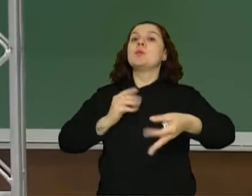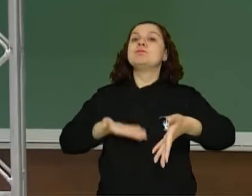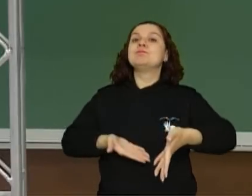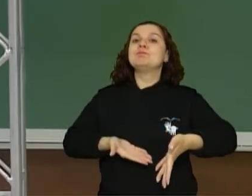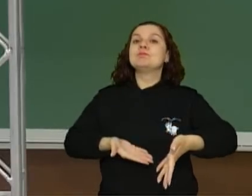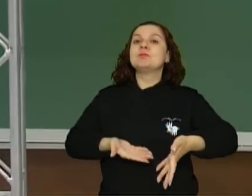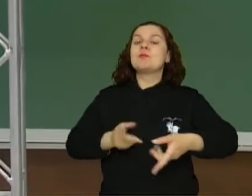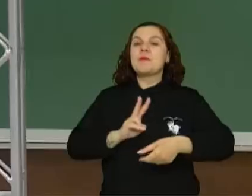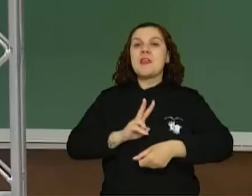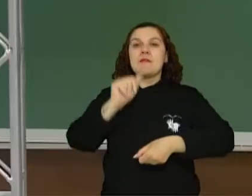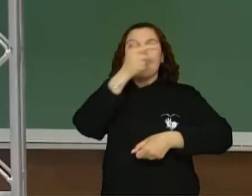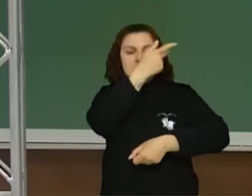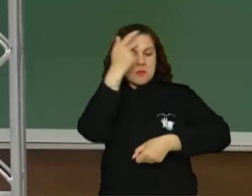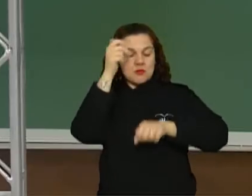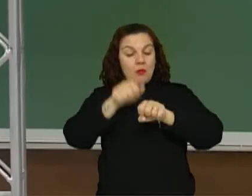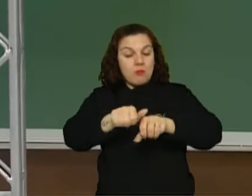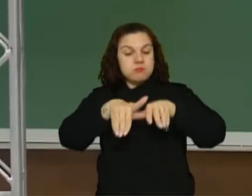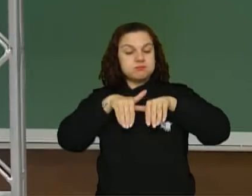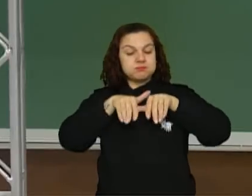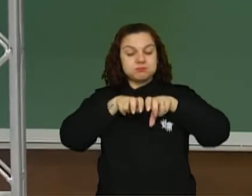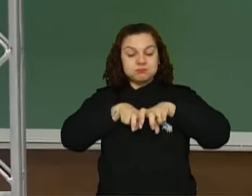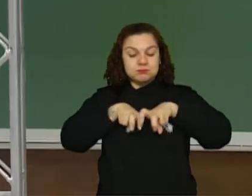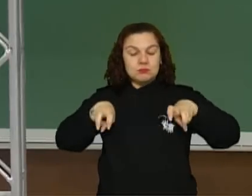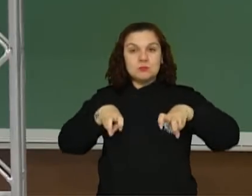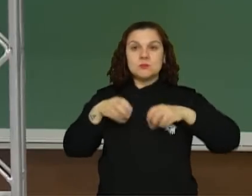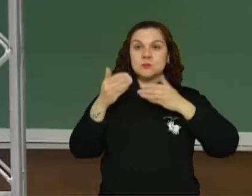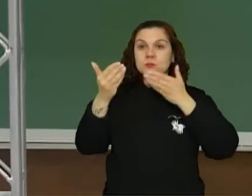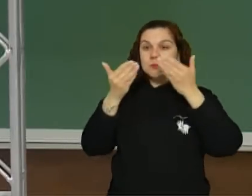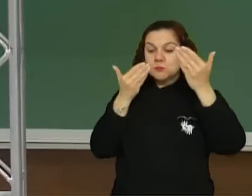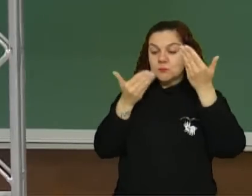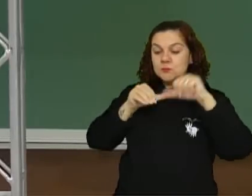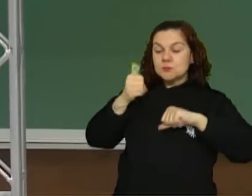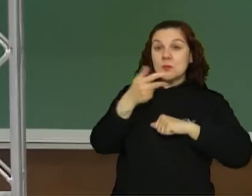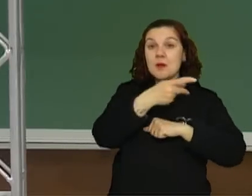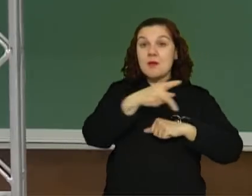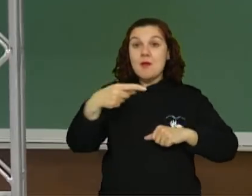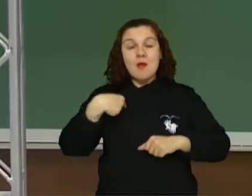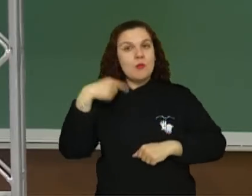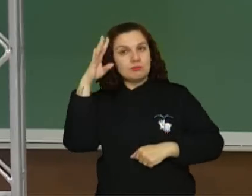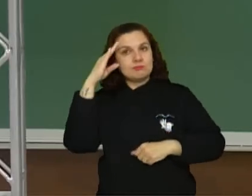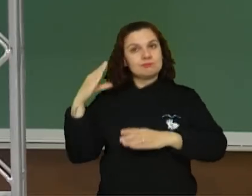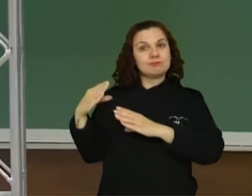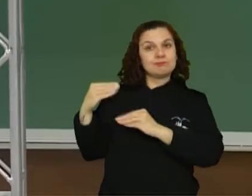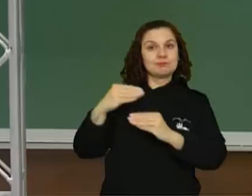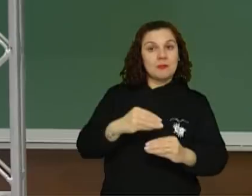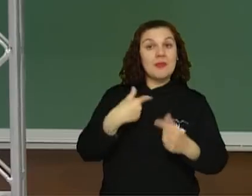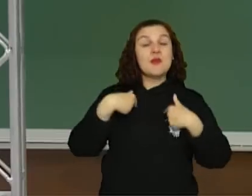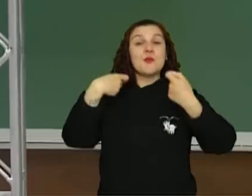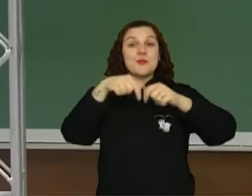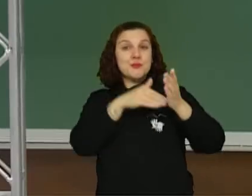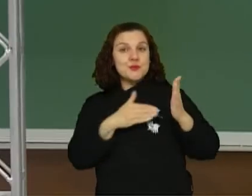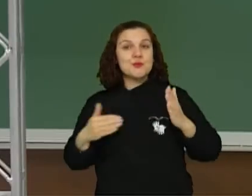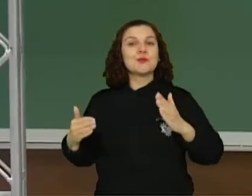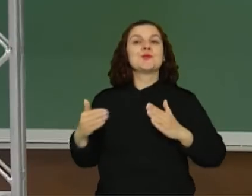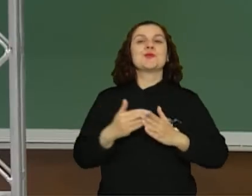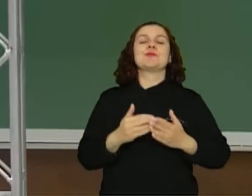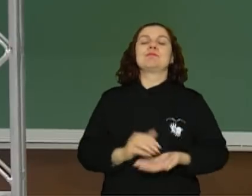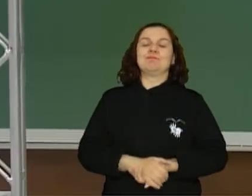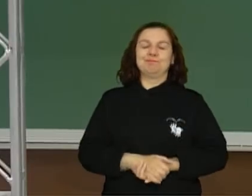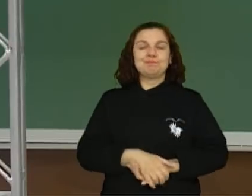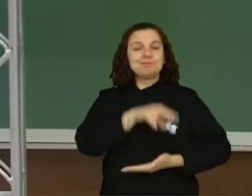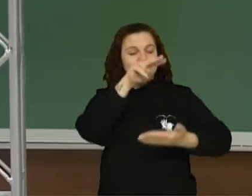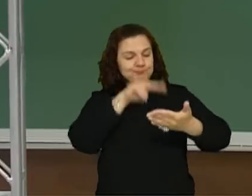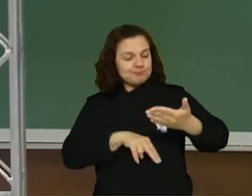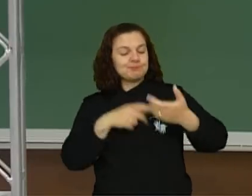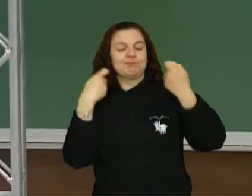ter bancas examinadoras que vai querer saber o meu conhecimento. E eu preciso, então, de tudo. Ler muito,